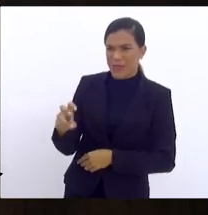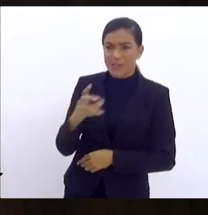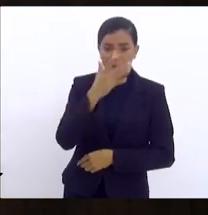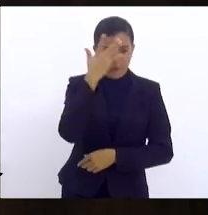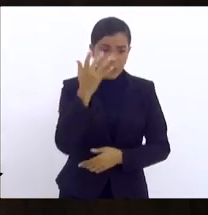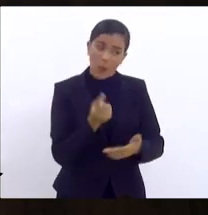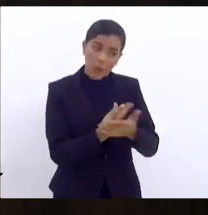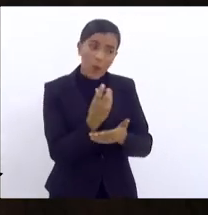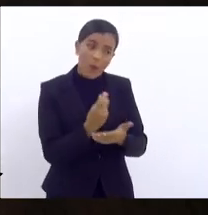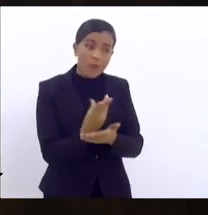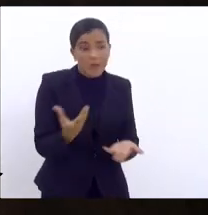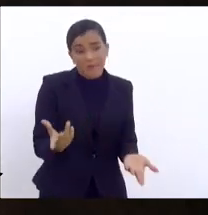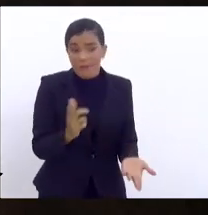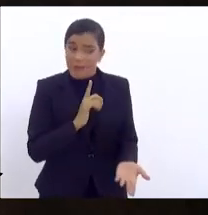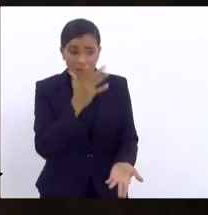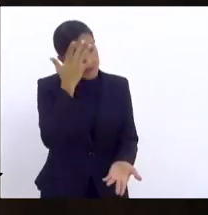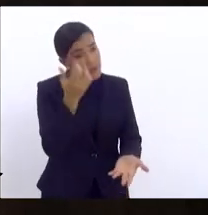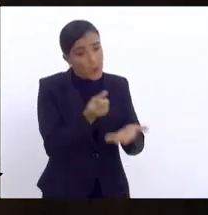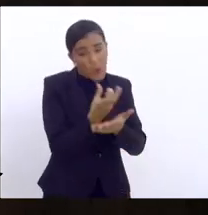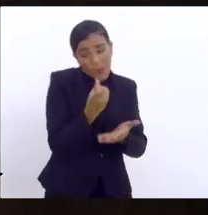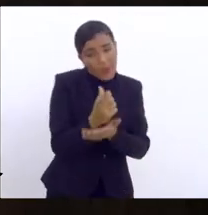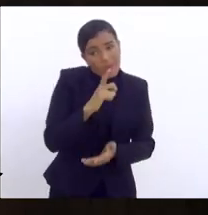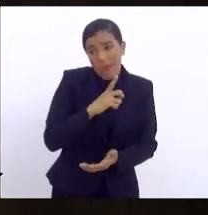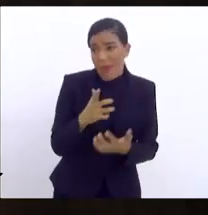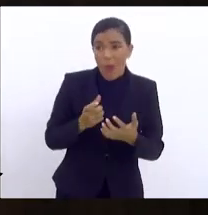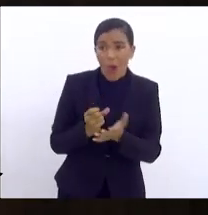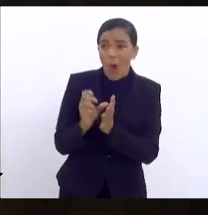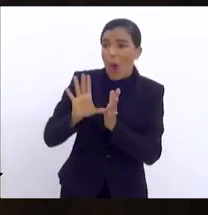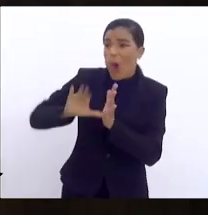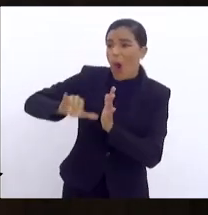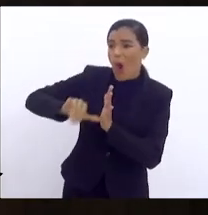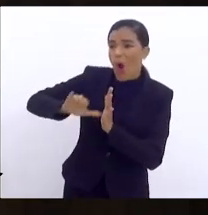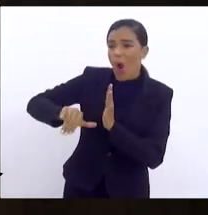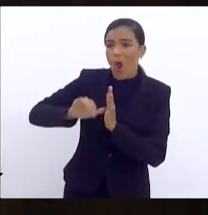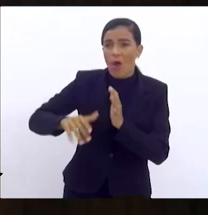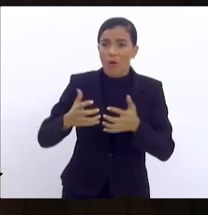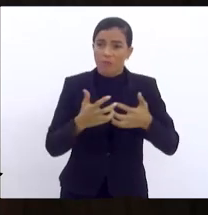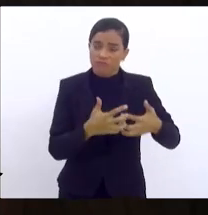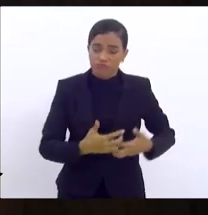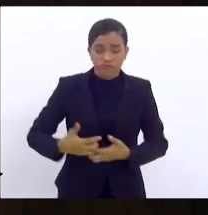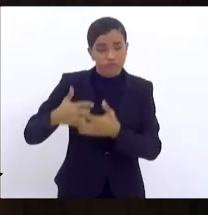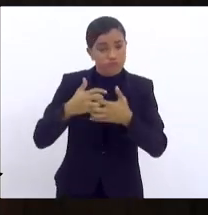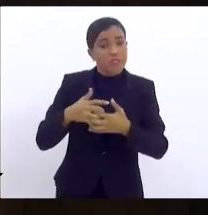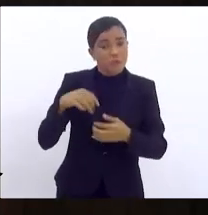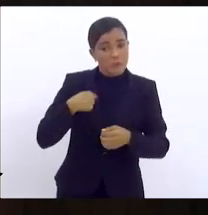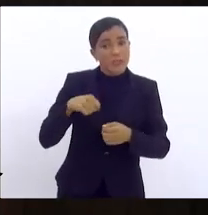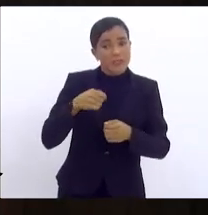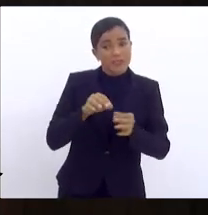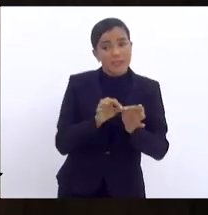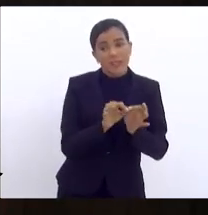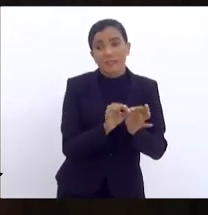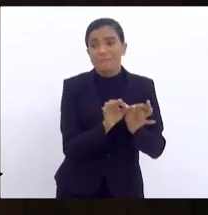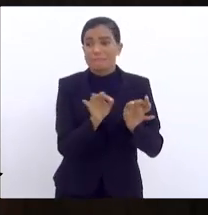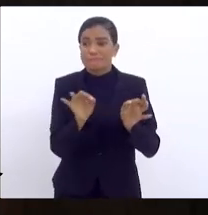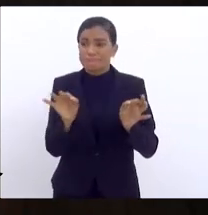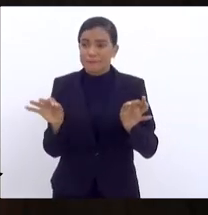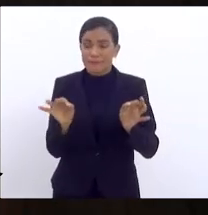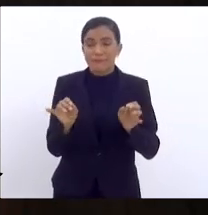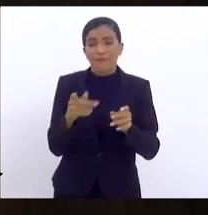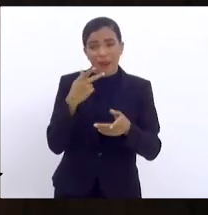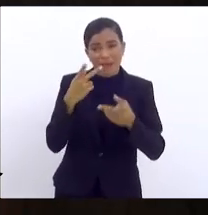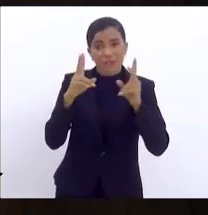enquanto tiver a gente comprando a gente vai ter roubo de carga esse debate tem que ser largado para isso também não adianta